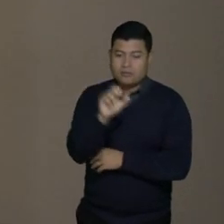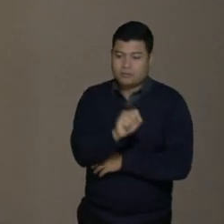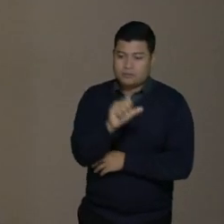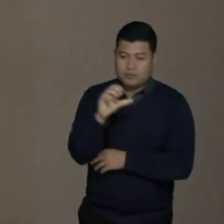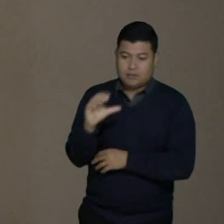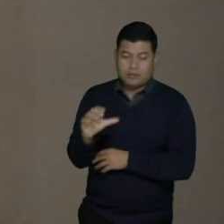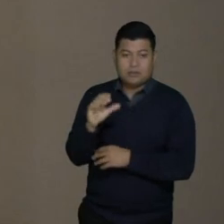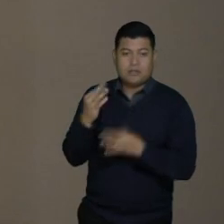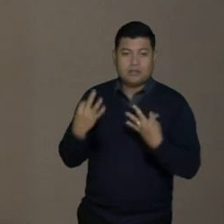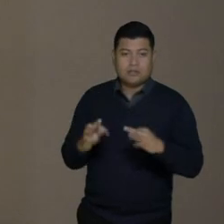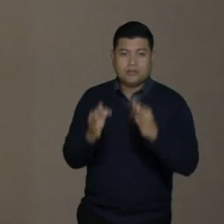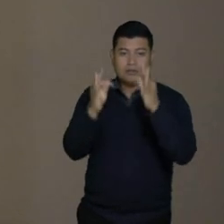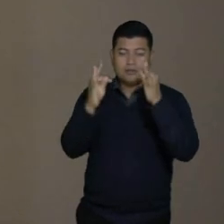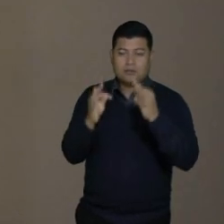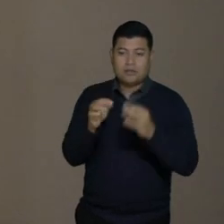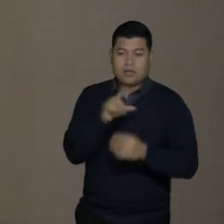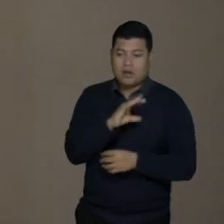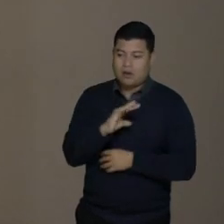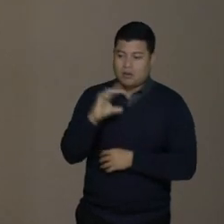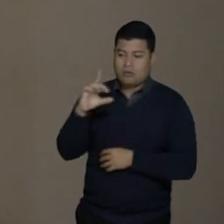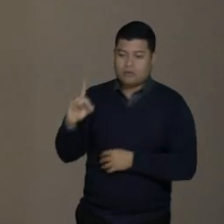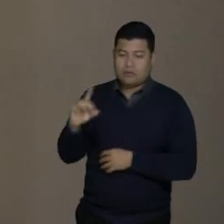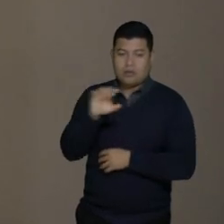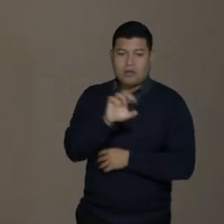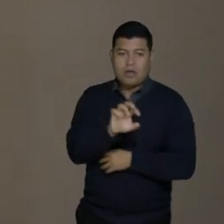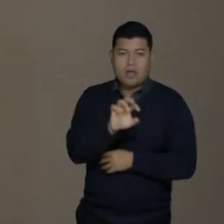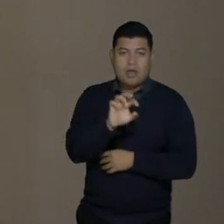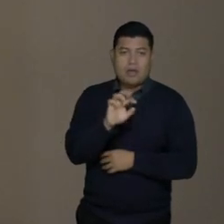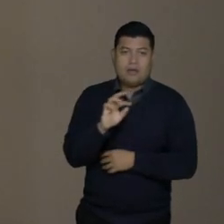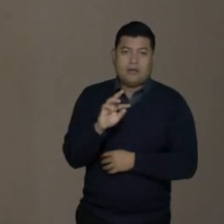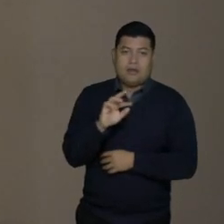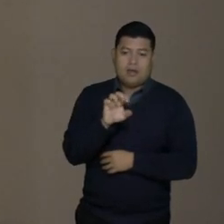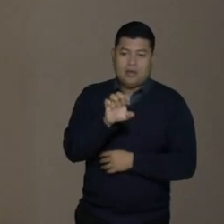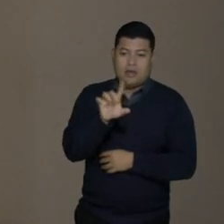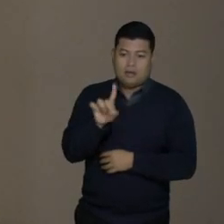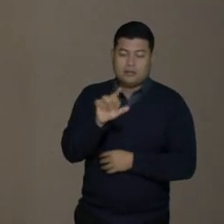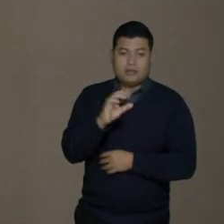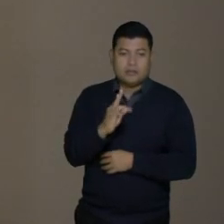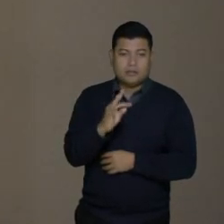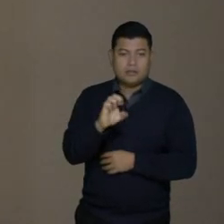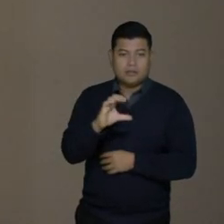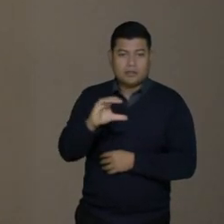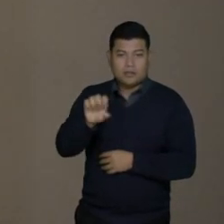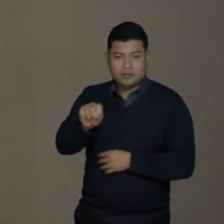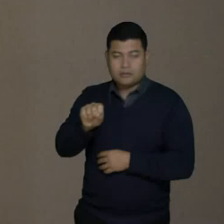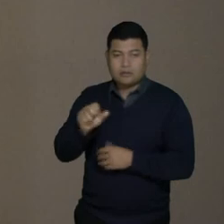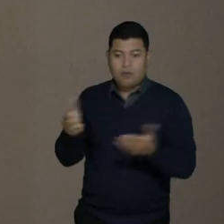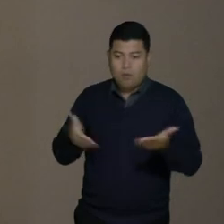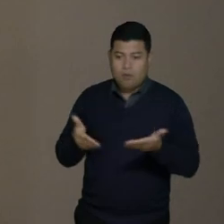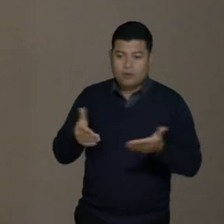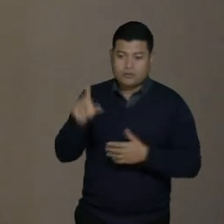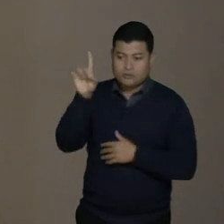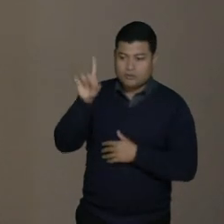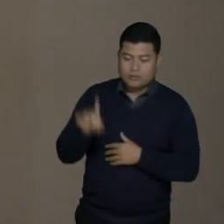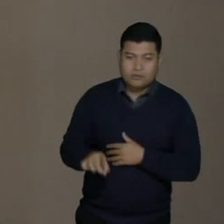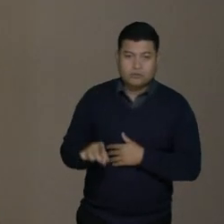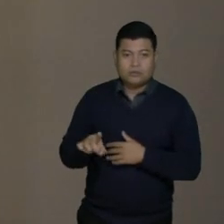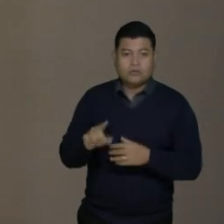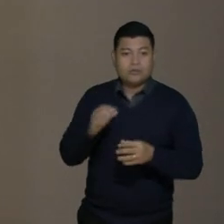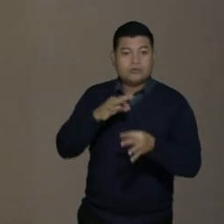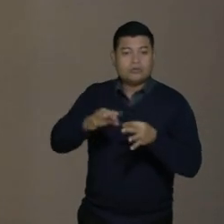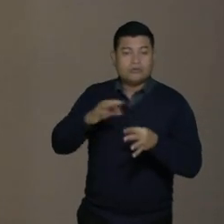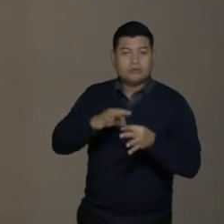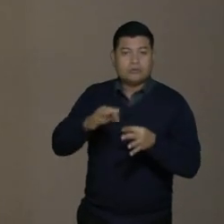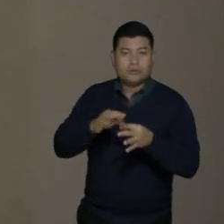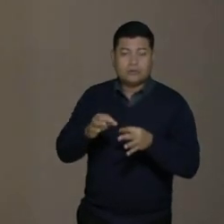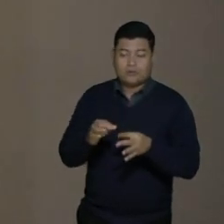o grupo Ed Tex vertical educação atualmente é diretora do Instituto Don lexia organização com foco em